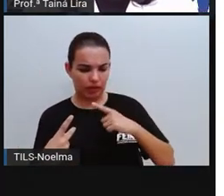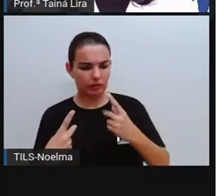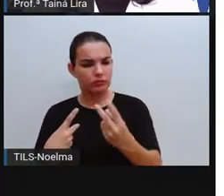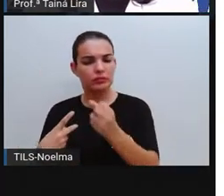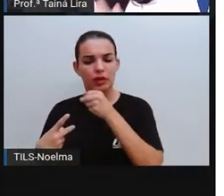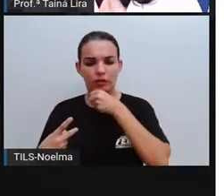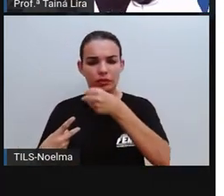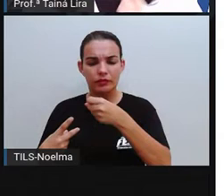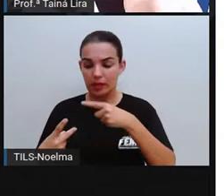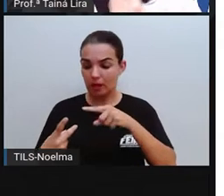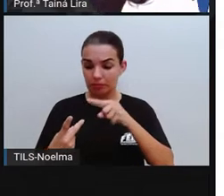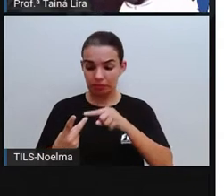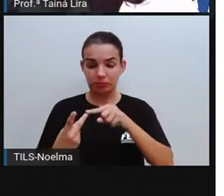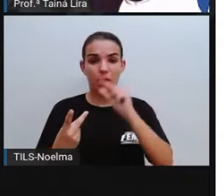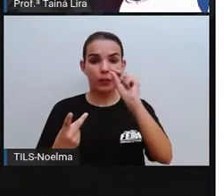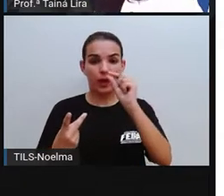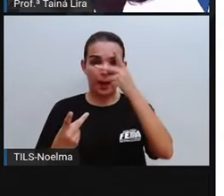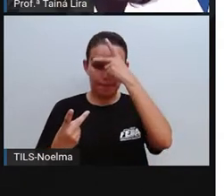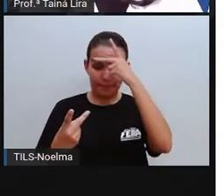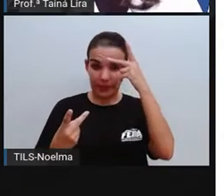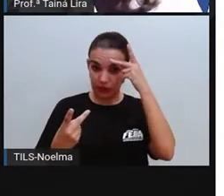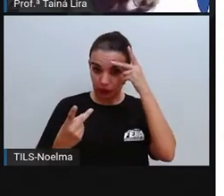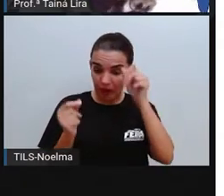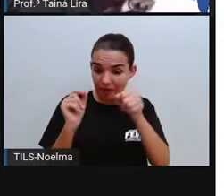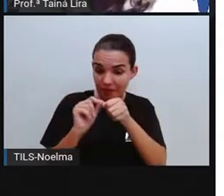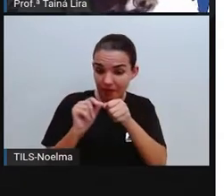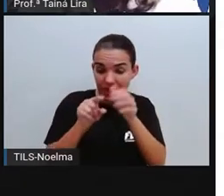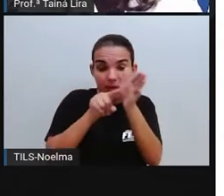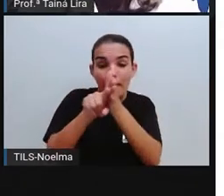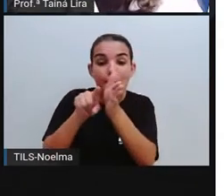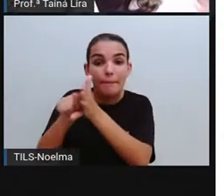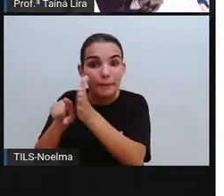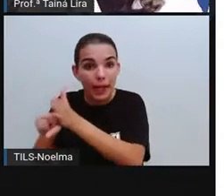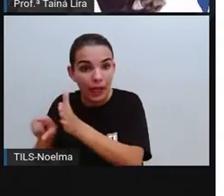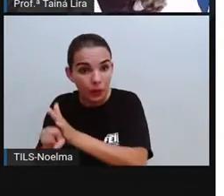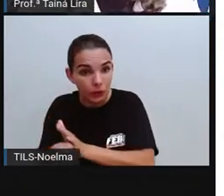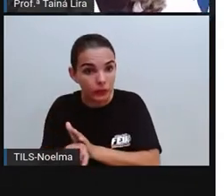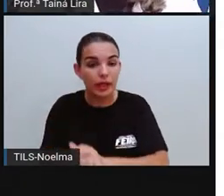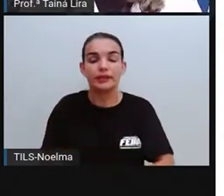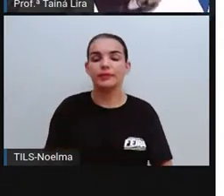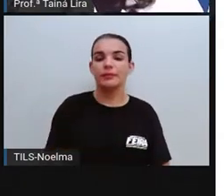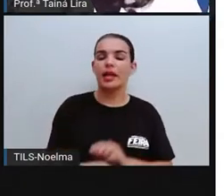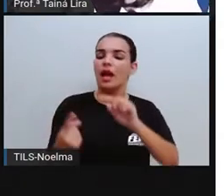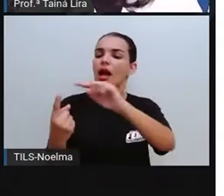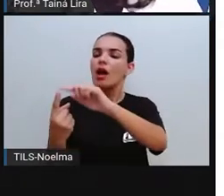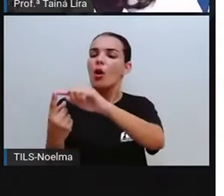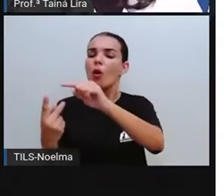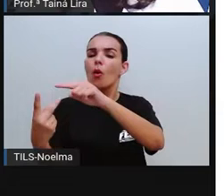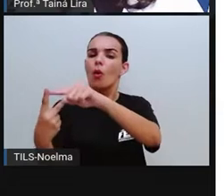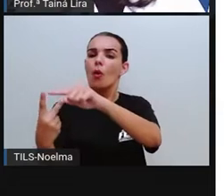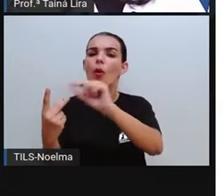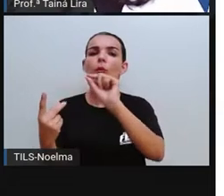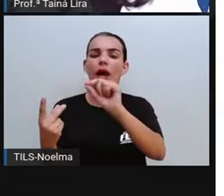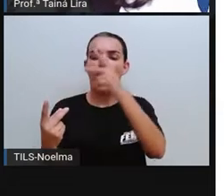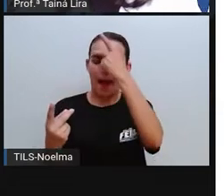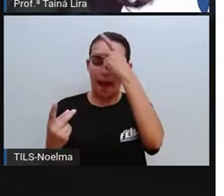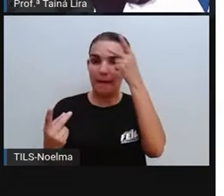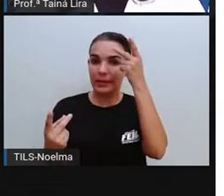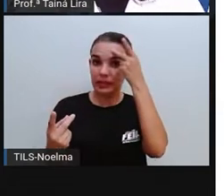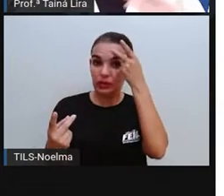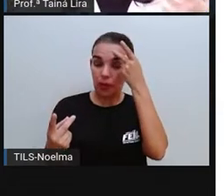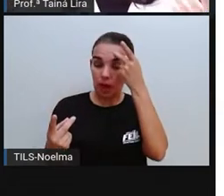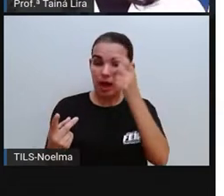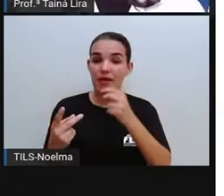entrevista. Nós temos um entrevistador, que é a pessoa que vai fazer as perguntas, e temos o